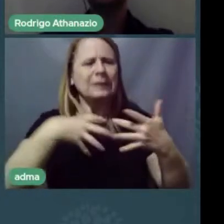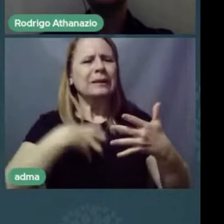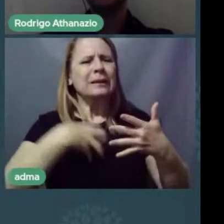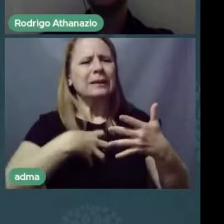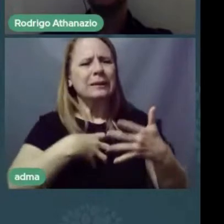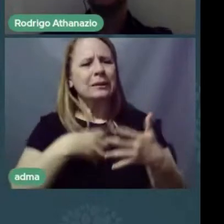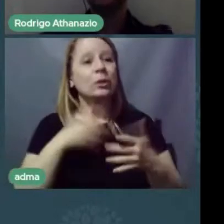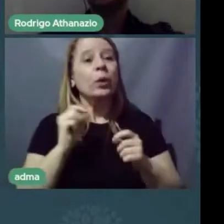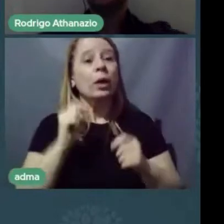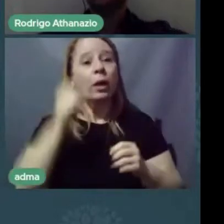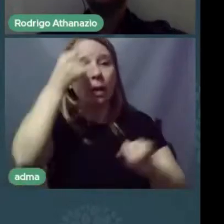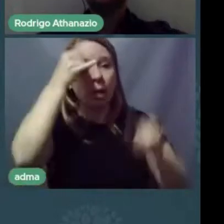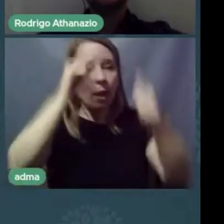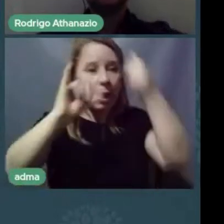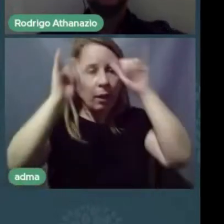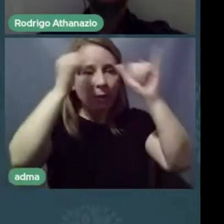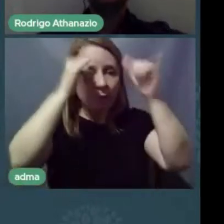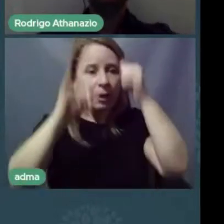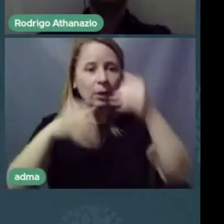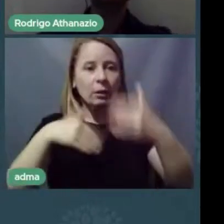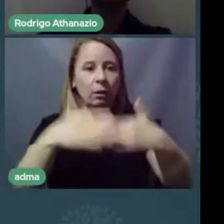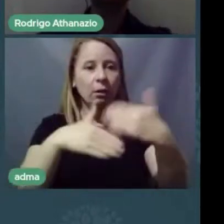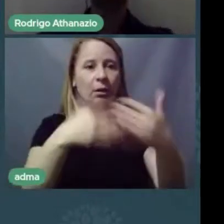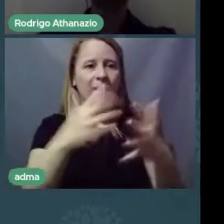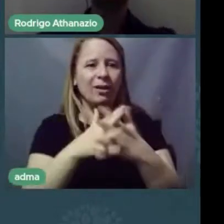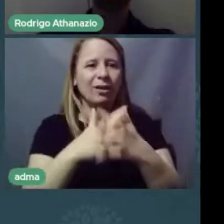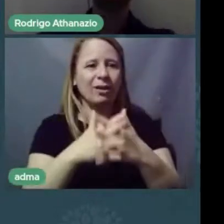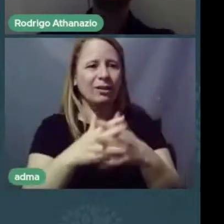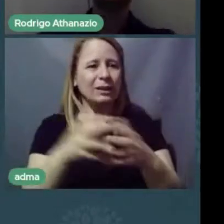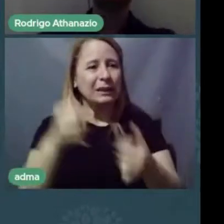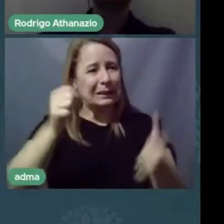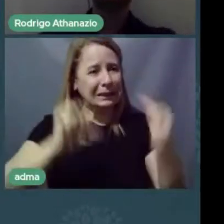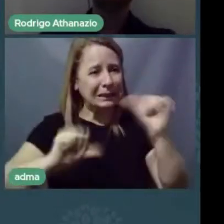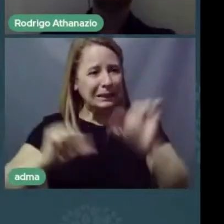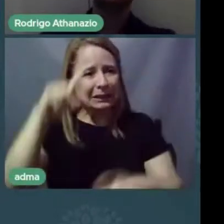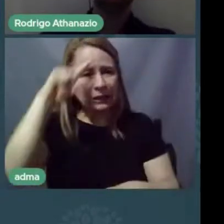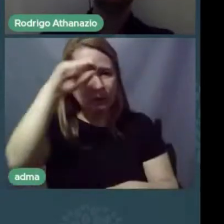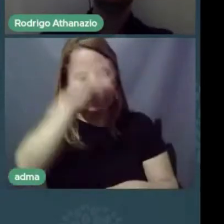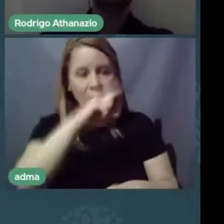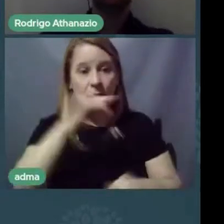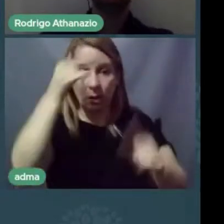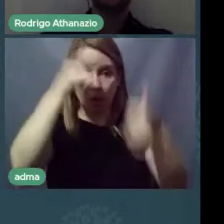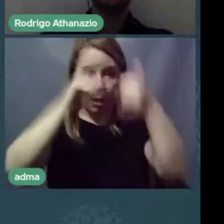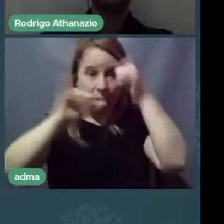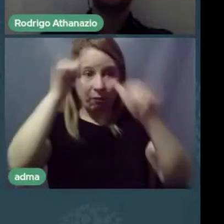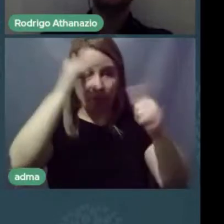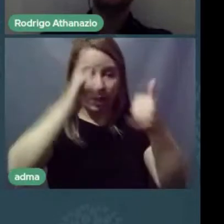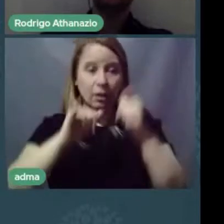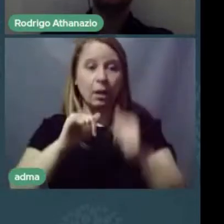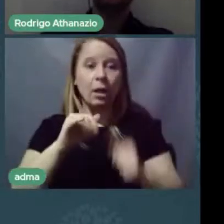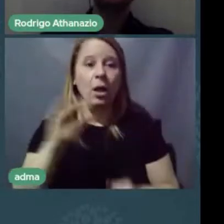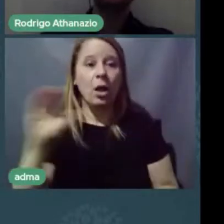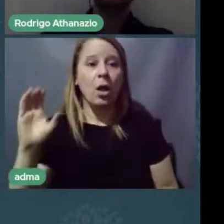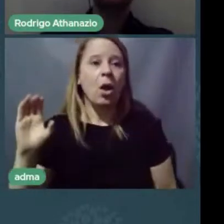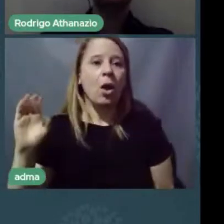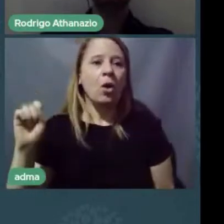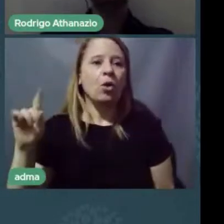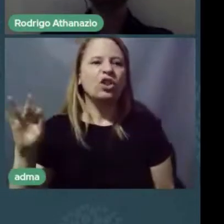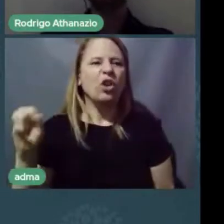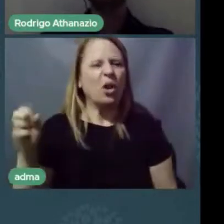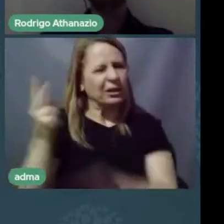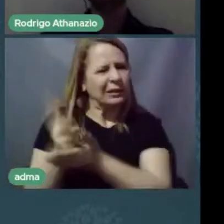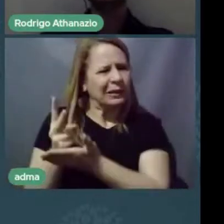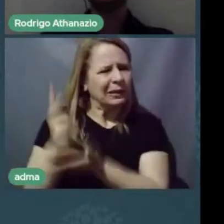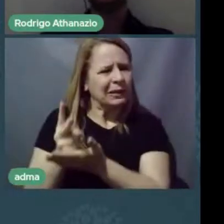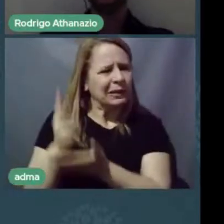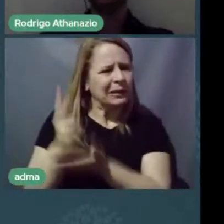gente tem que evitar aí complicações do tratamento, e por isso que hoje em dia a gente evita ao máximo o uso de corticóide oral crônico nesses indivíduos, porque a